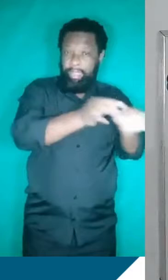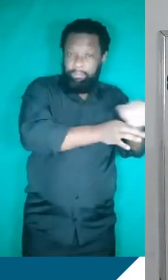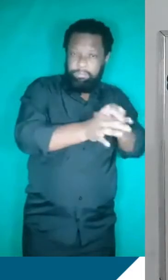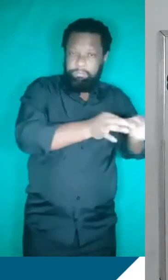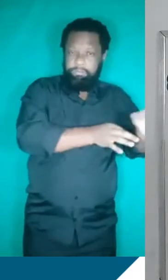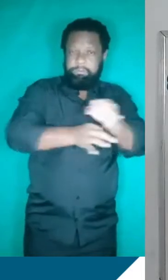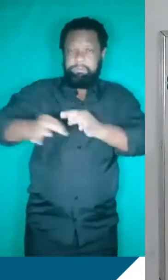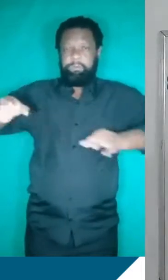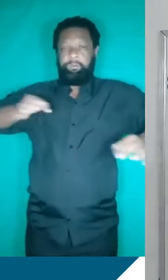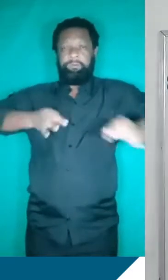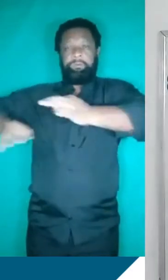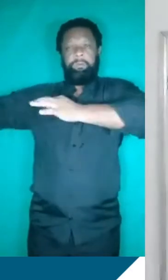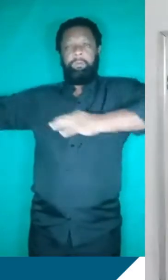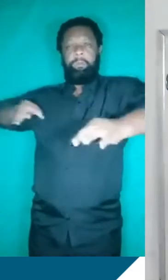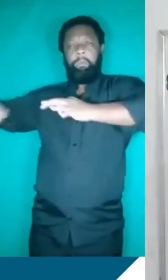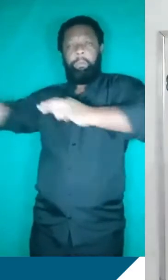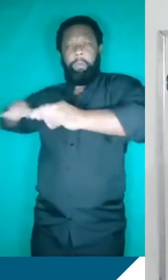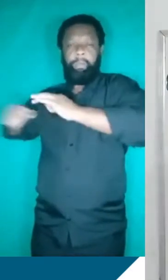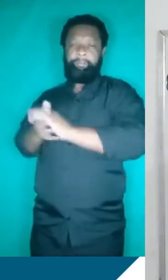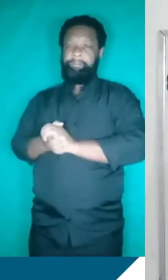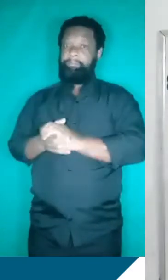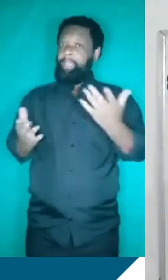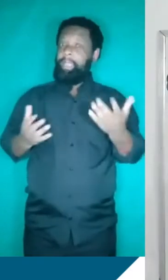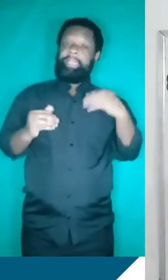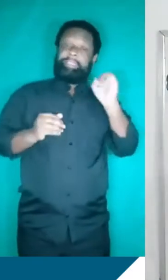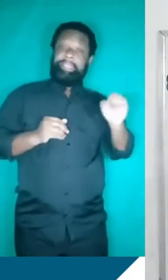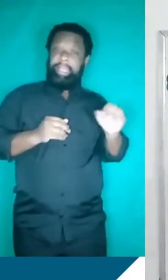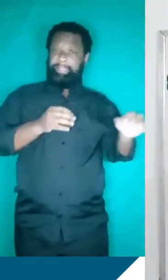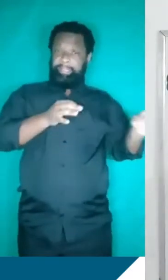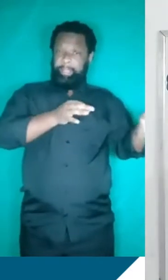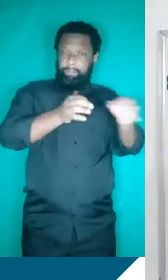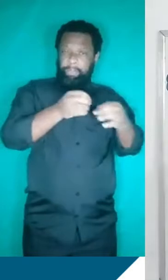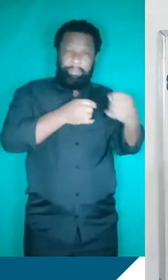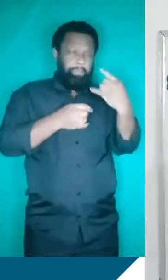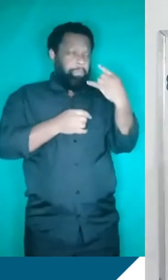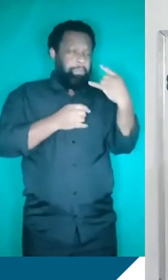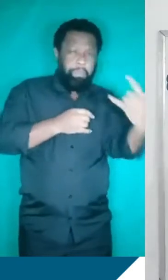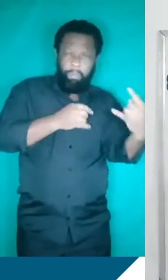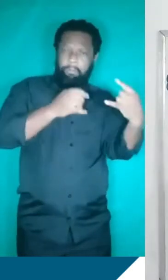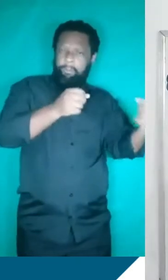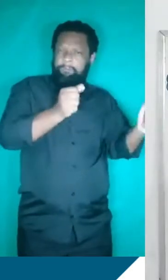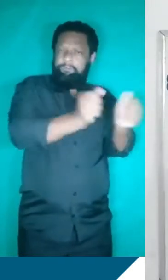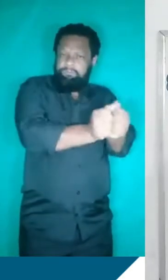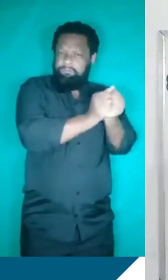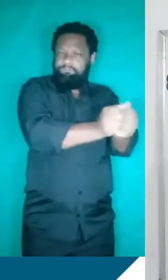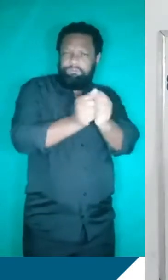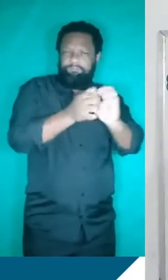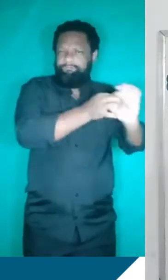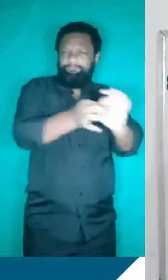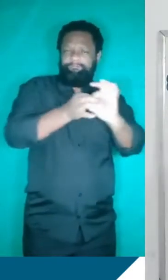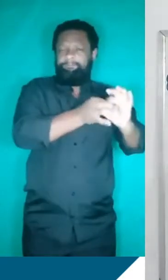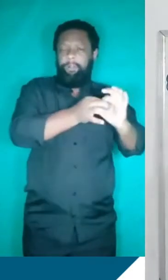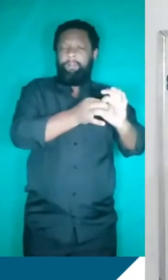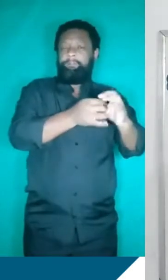entre as moléculas aumenta. Mas vamos focar no afastamento. Se essas moléculas estão fortemente atraídas, se a interação intermolecular